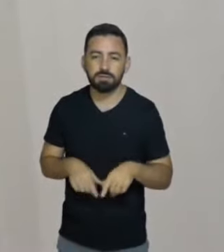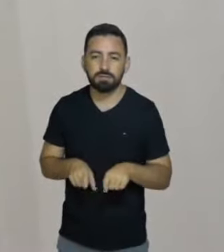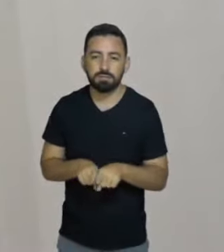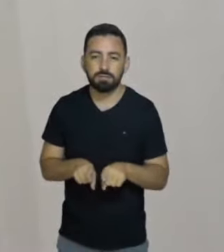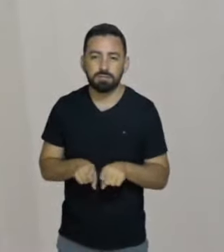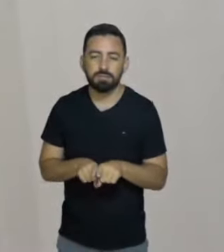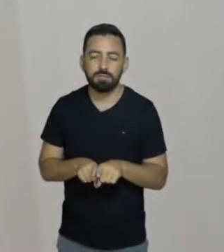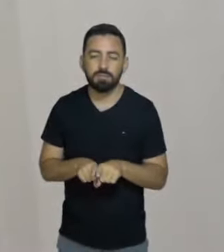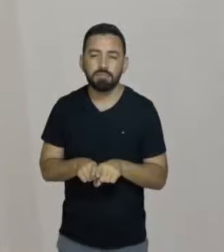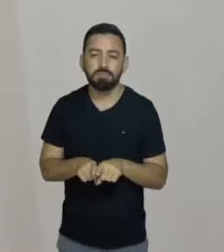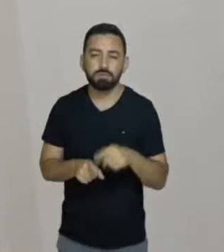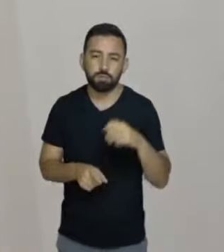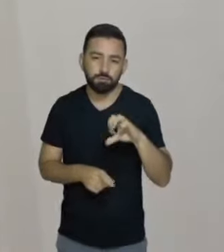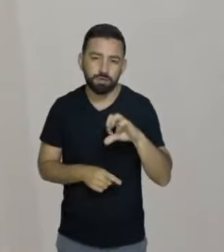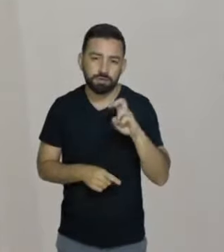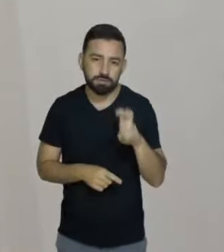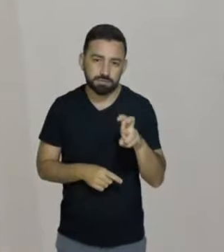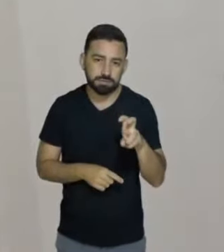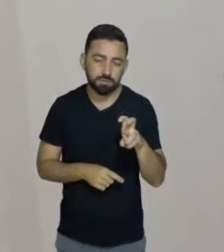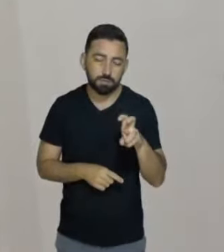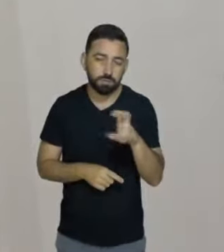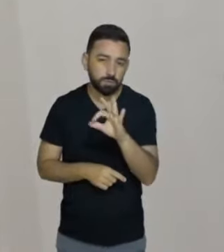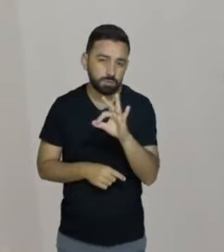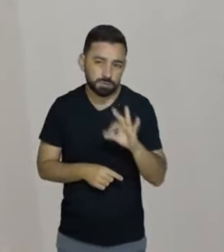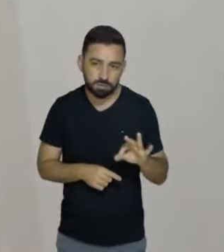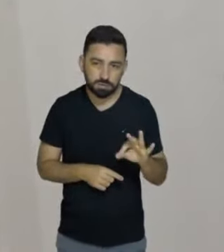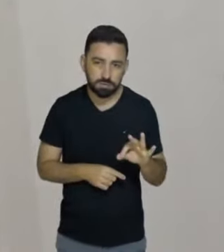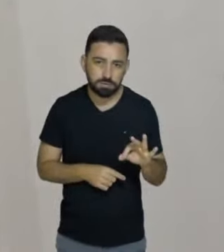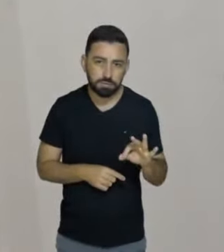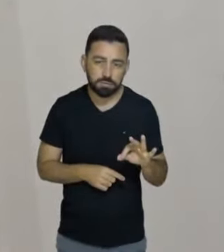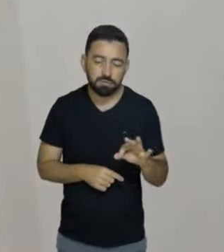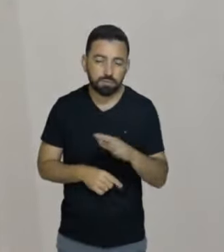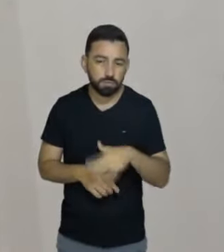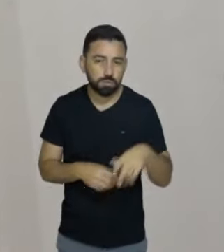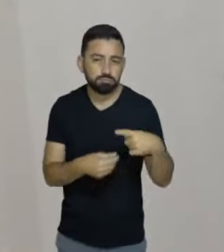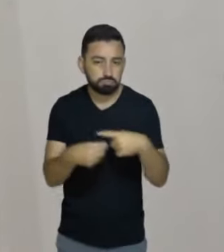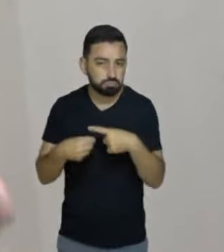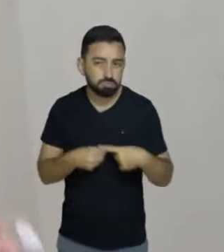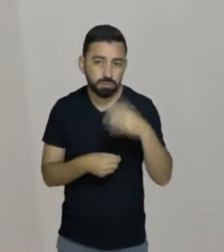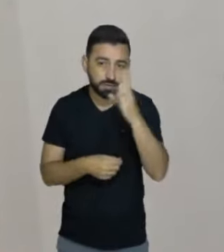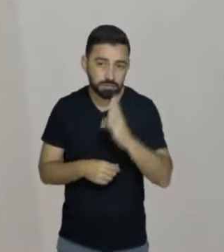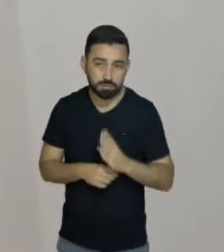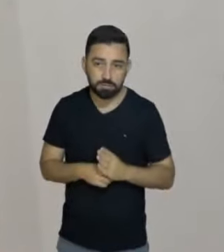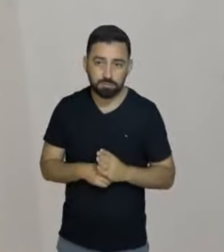de 95% dos municípios de todo o Brasil.